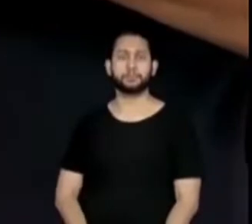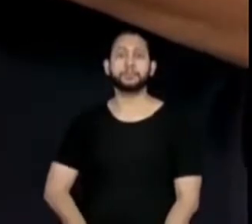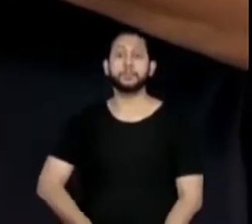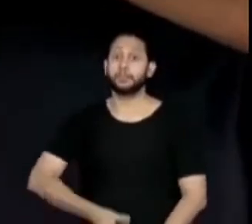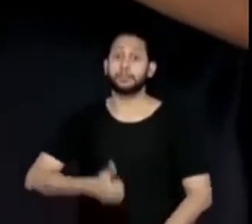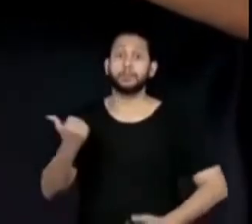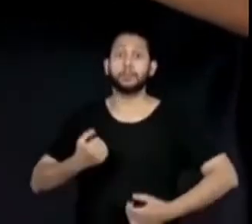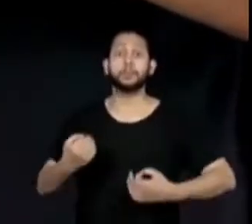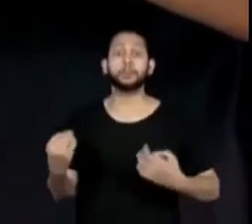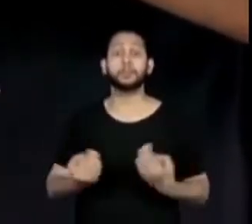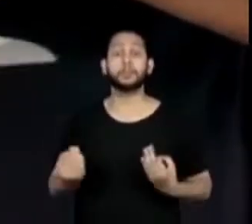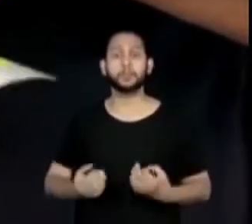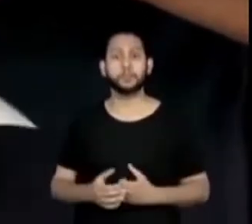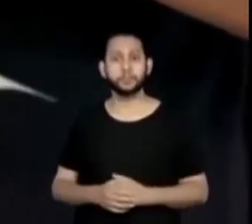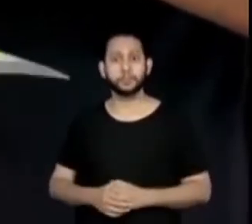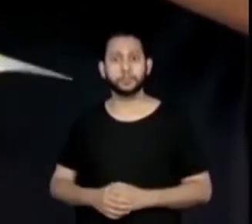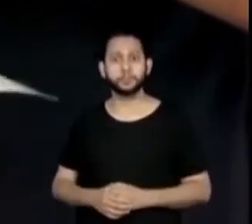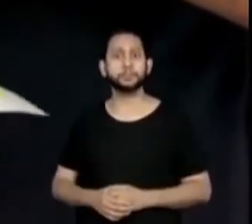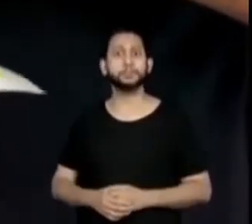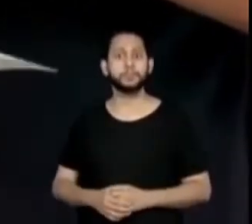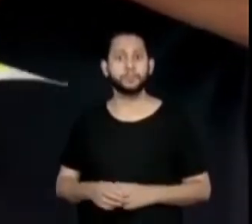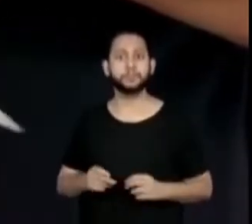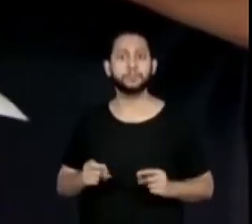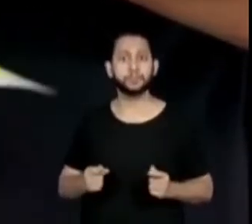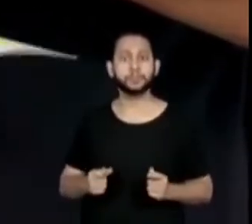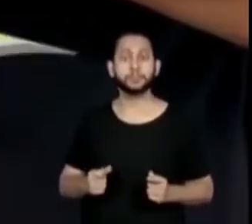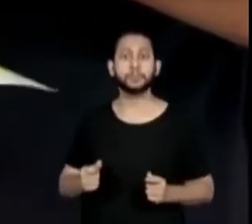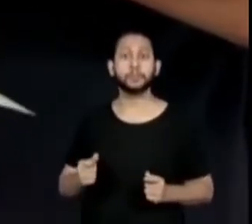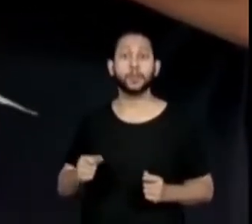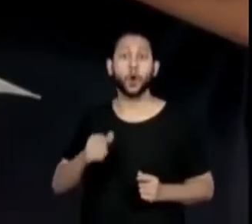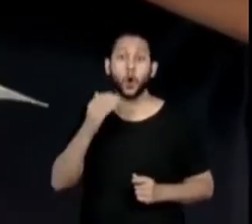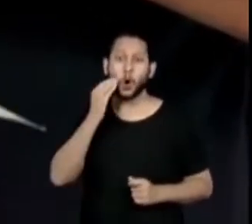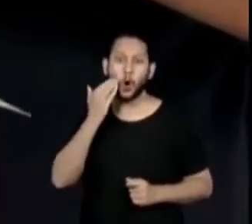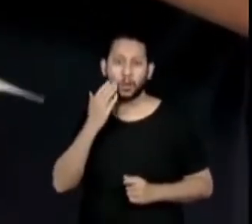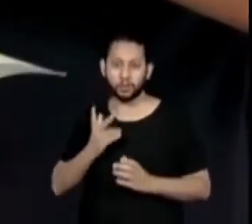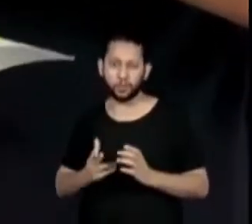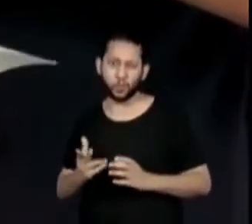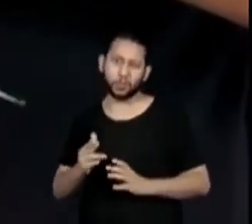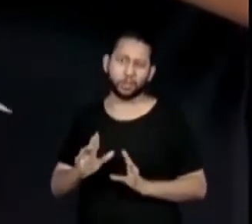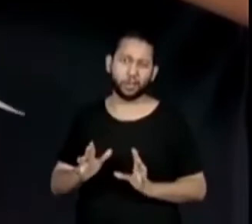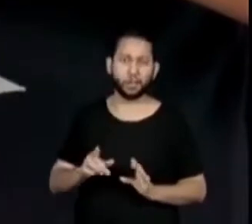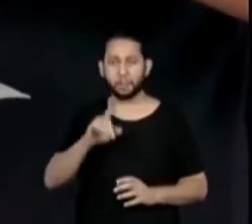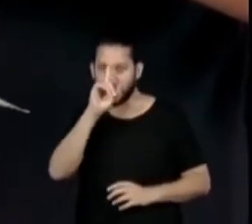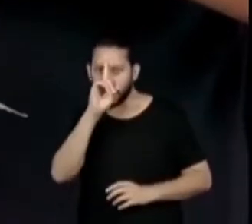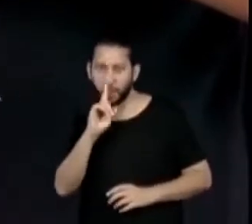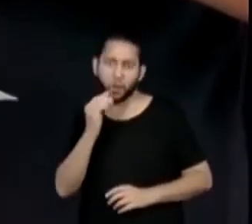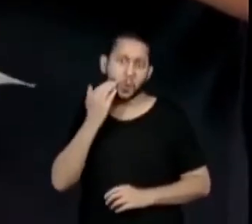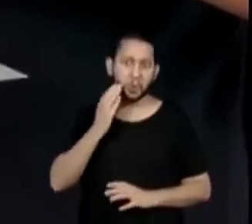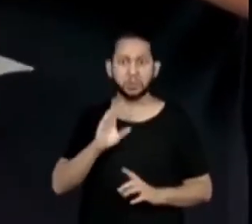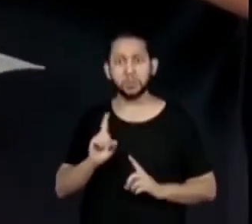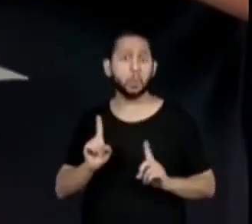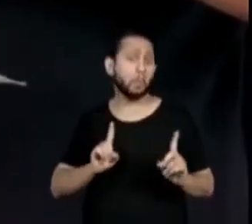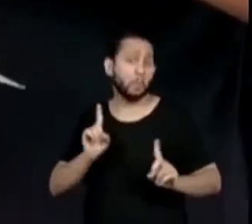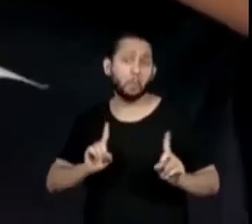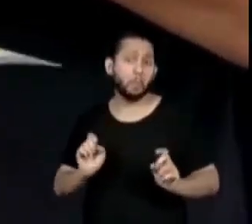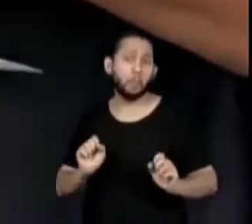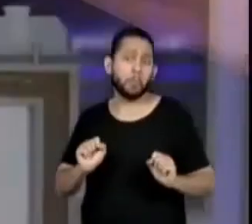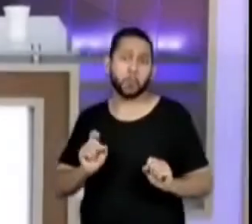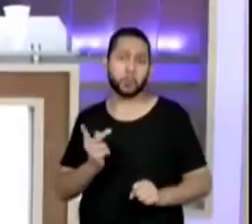Wesley. Então, turma... Ah, eu ia cortar o rosa, mas tudo bem. Não importa a cor e sem a intenção,